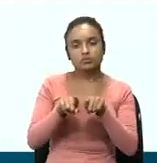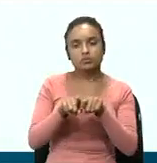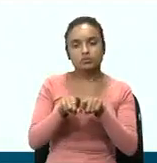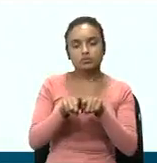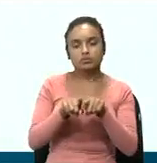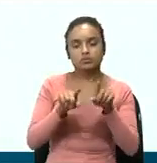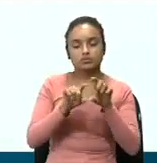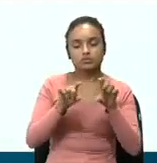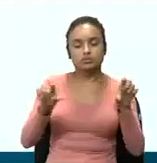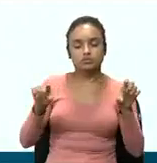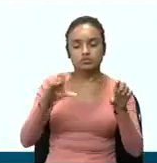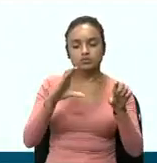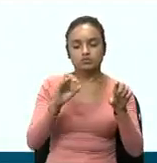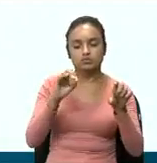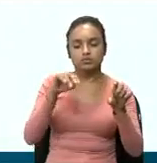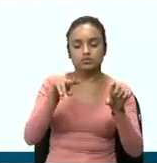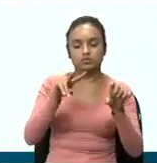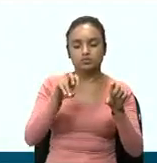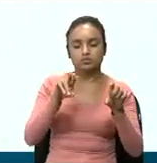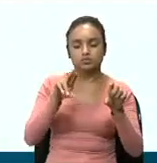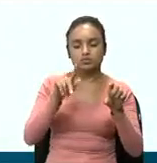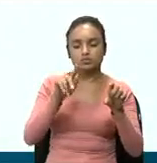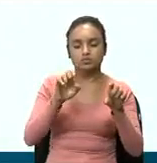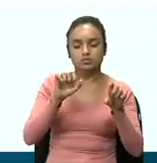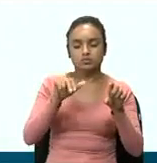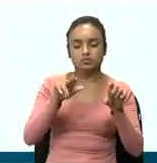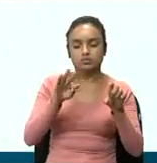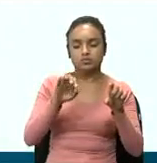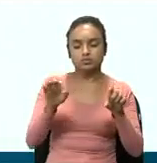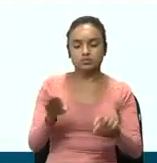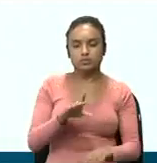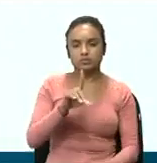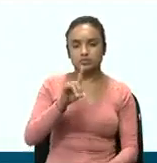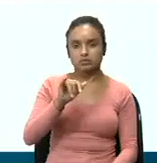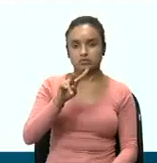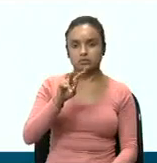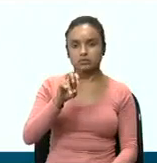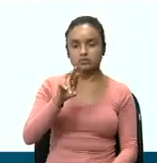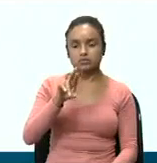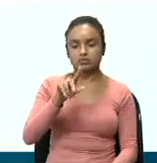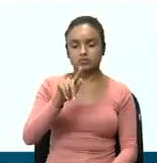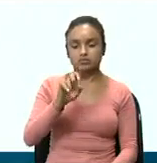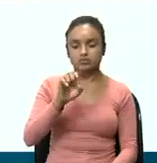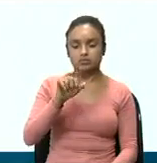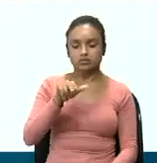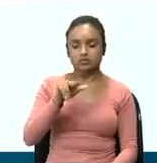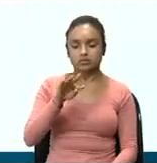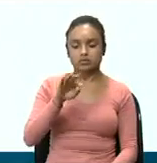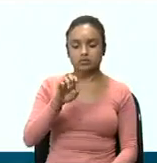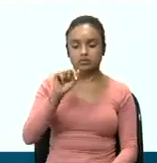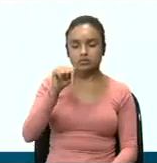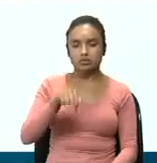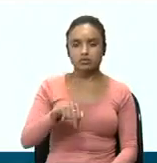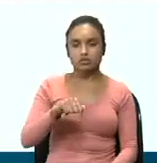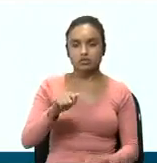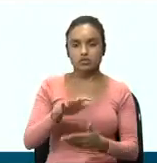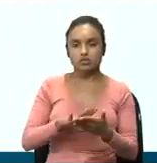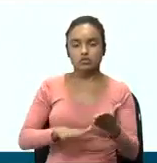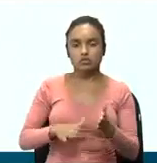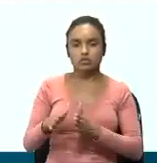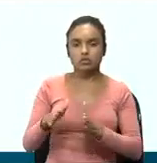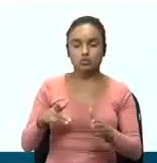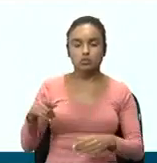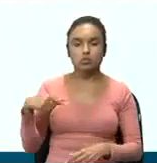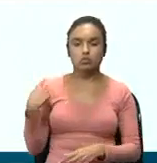série convergente ou uma série divergente. E nesse exercício específico, nós